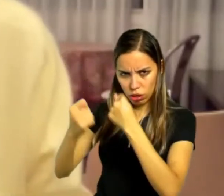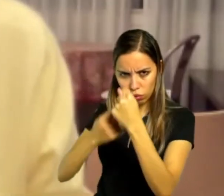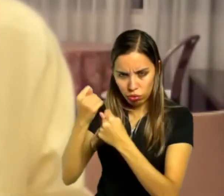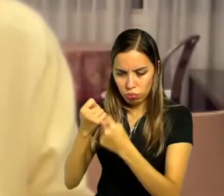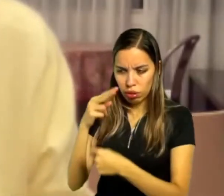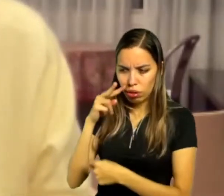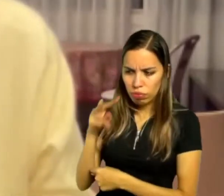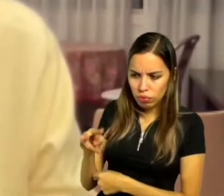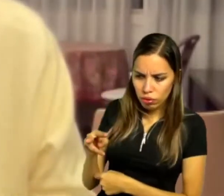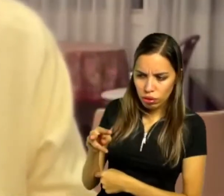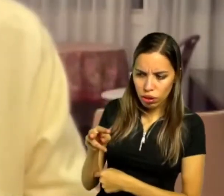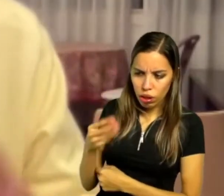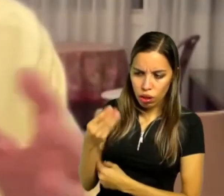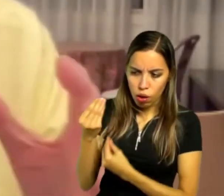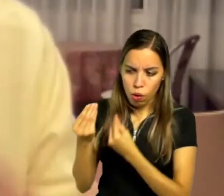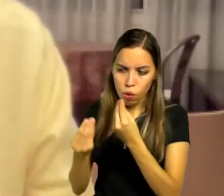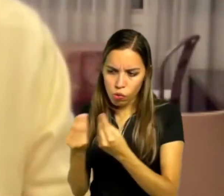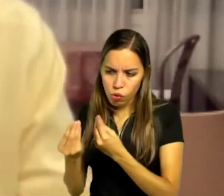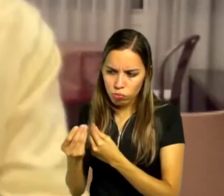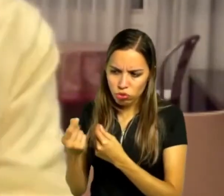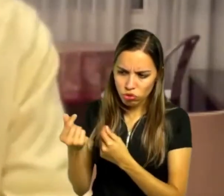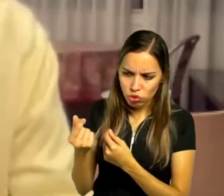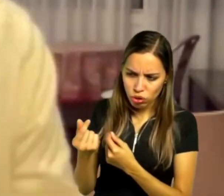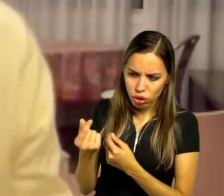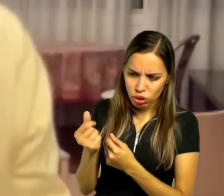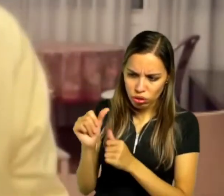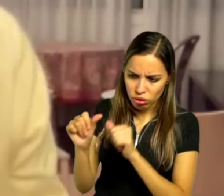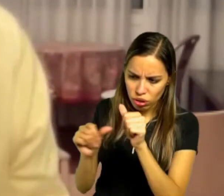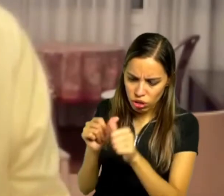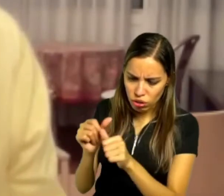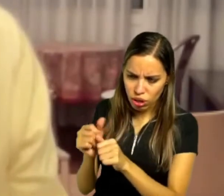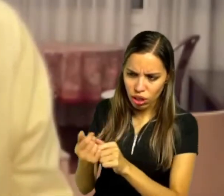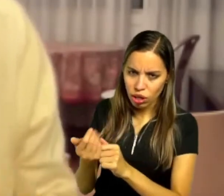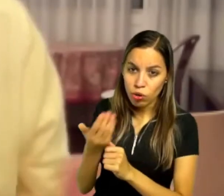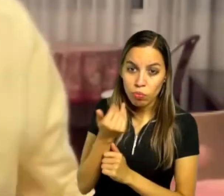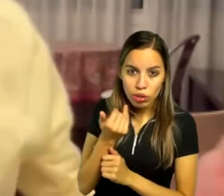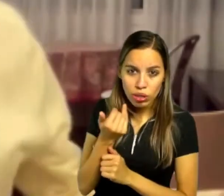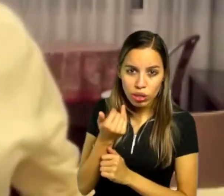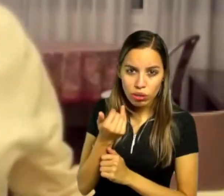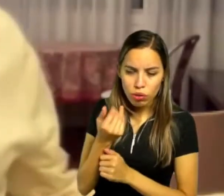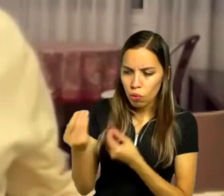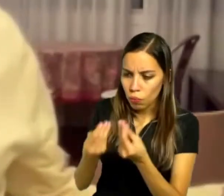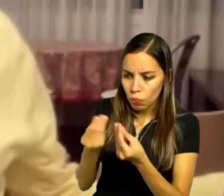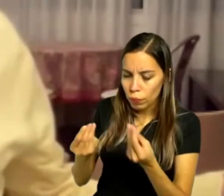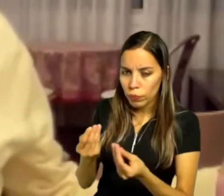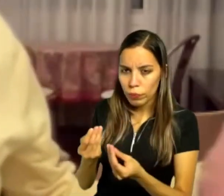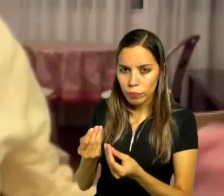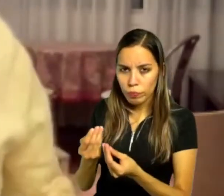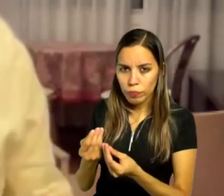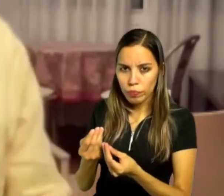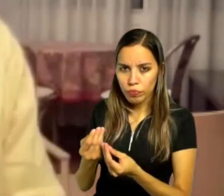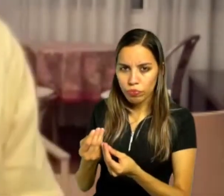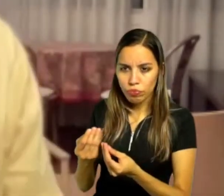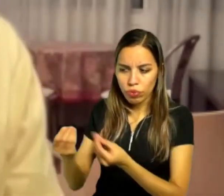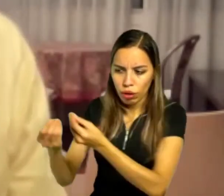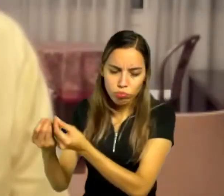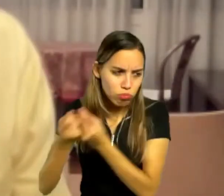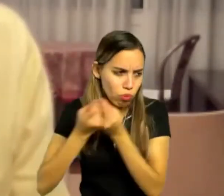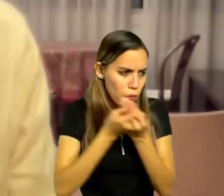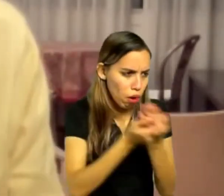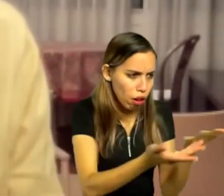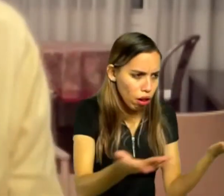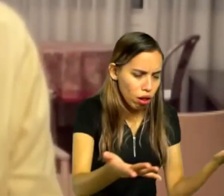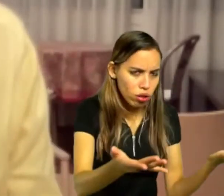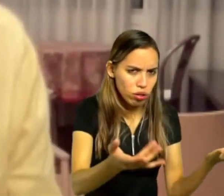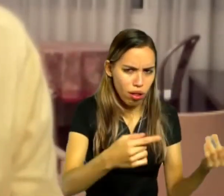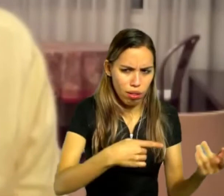gente faz para esse dinheiro virar comida para os que não têm o que comer. O que não pode é a gente ficar do jeito que nós estamos.